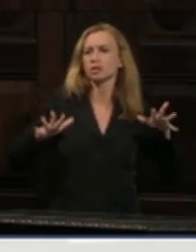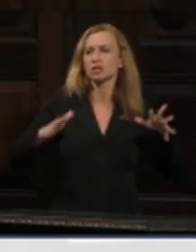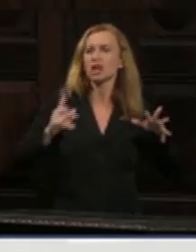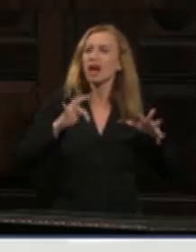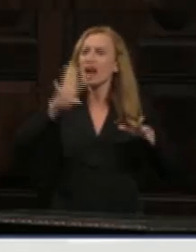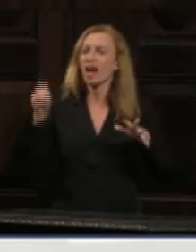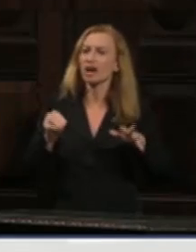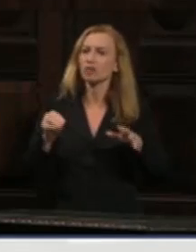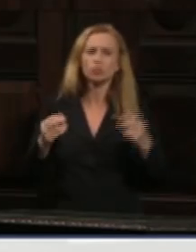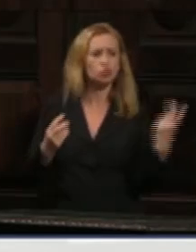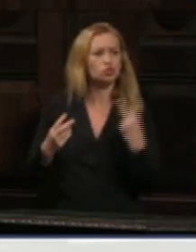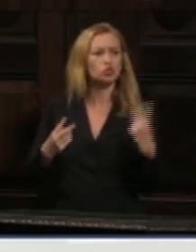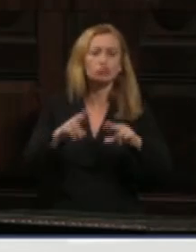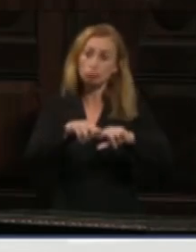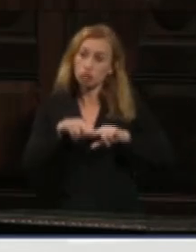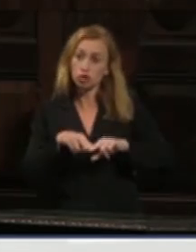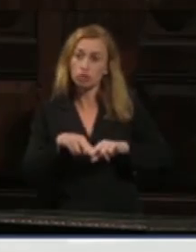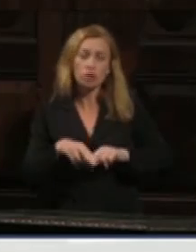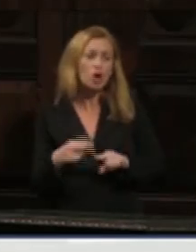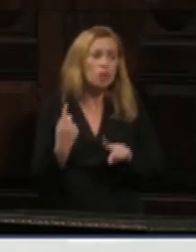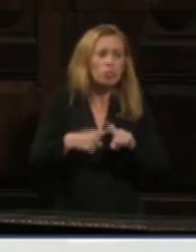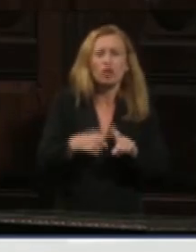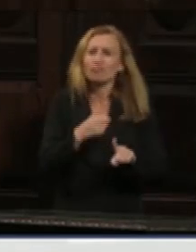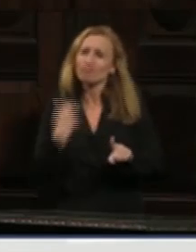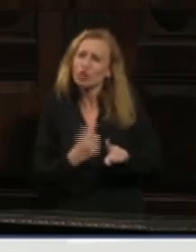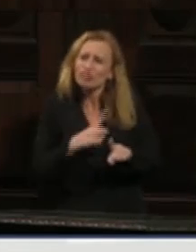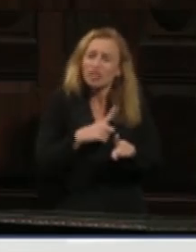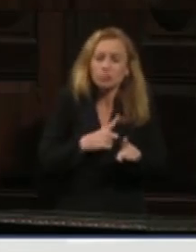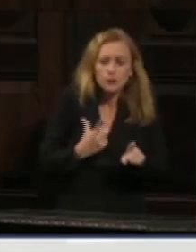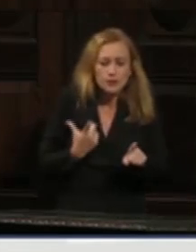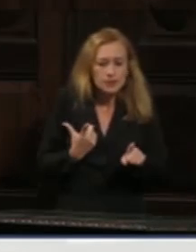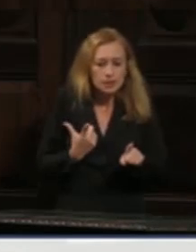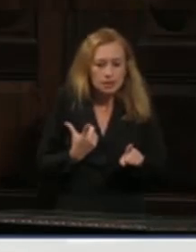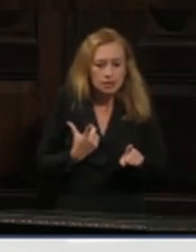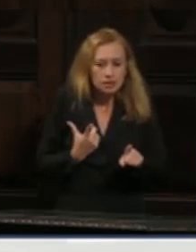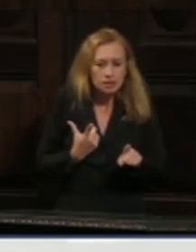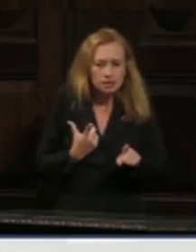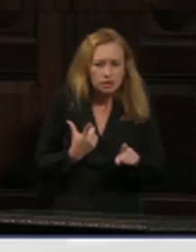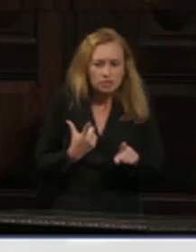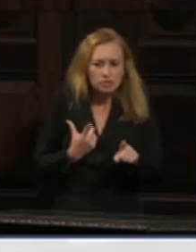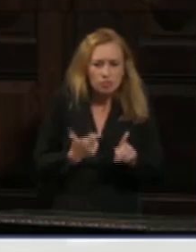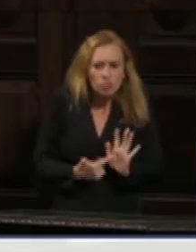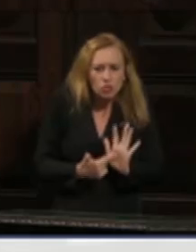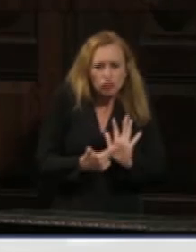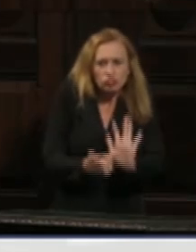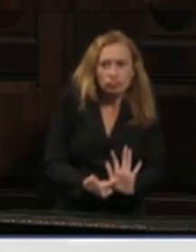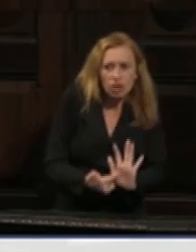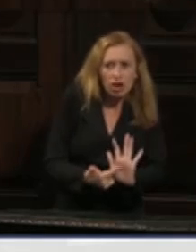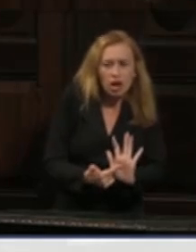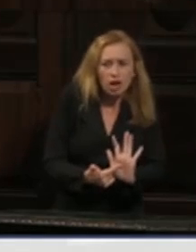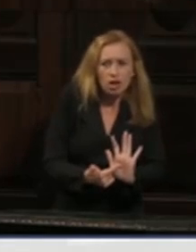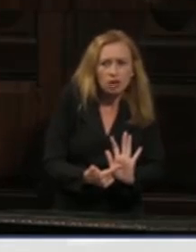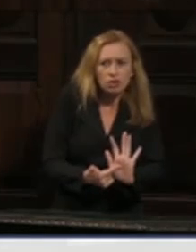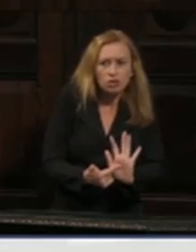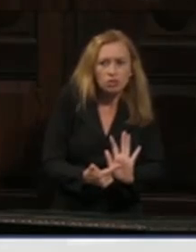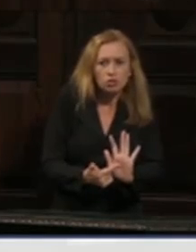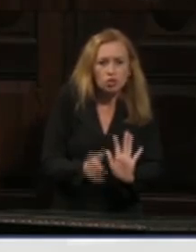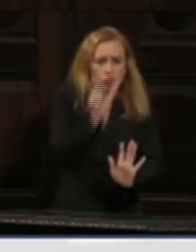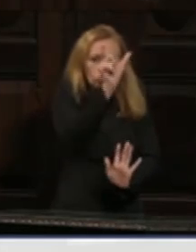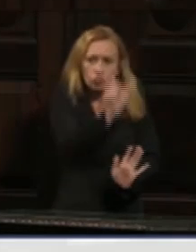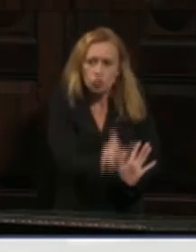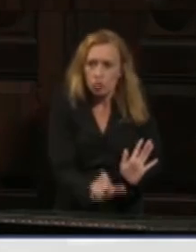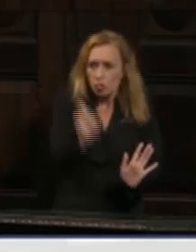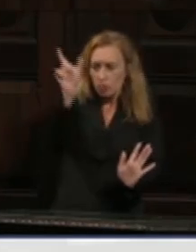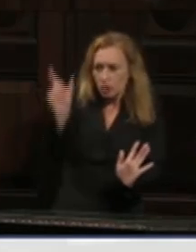desses dois fatos, porque nós temos que equacionar o comportamento